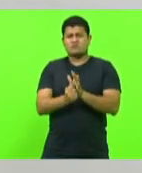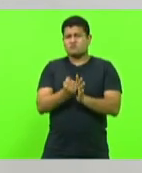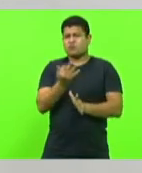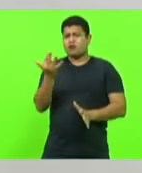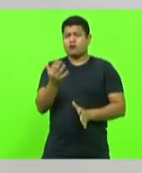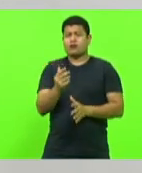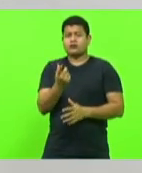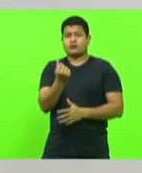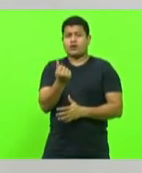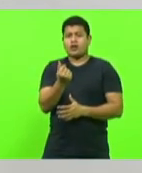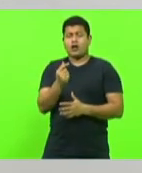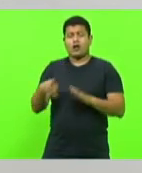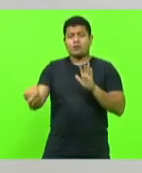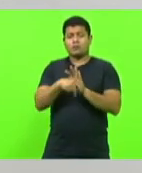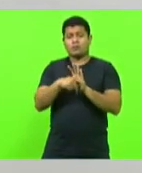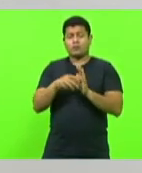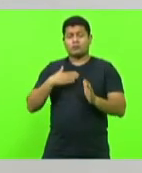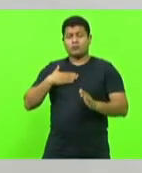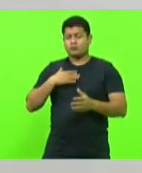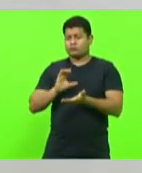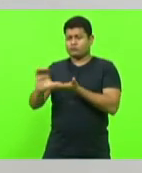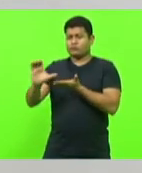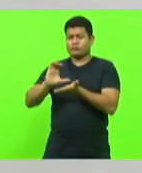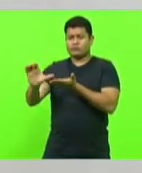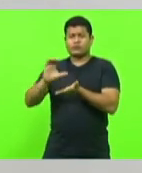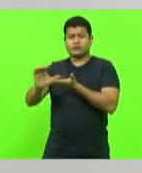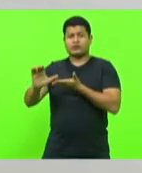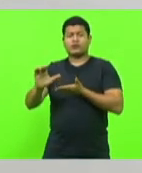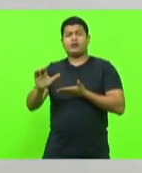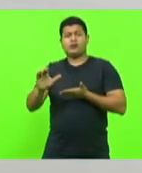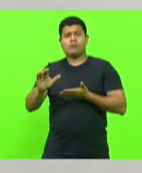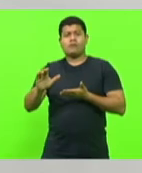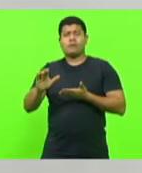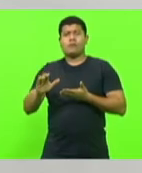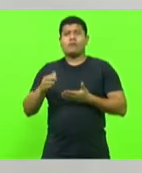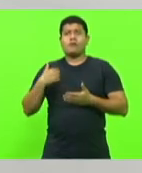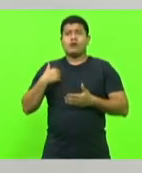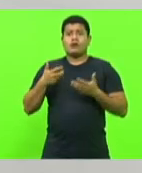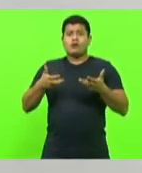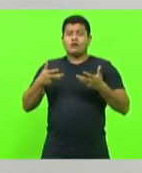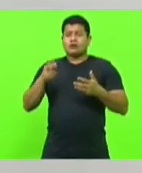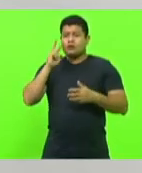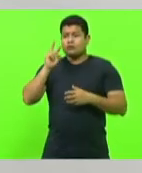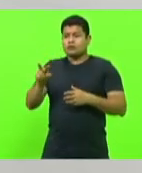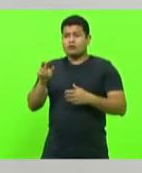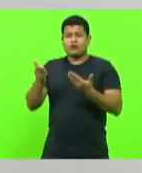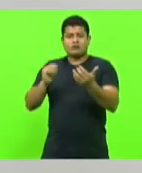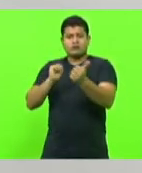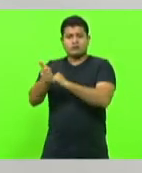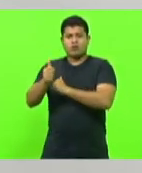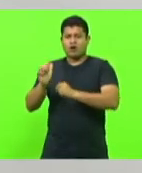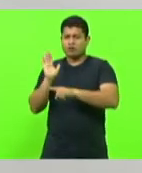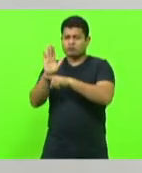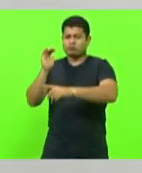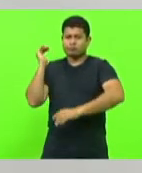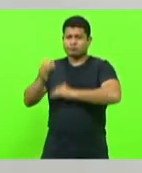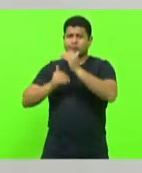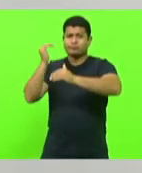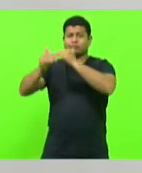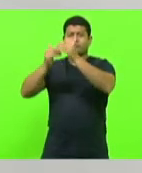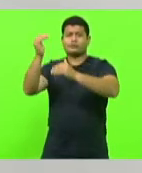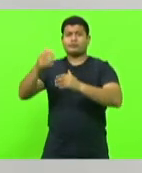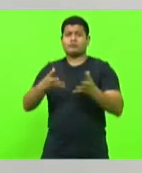auxiliar, que eu quero realmente ver o esporte da minha cidade ser uma válvula aí de escape de muitos processos,